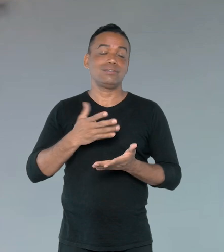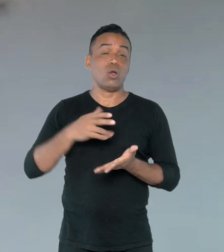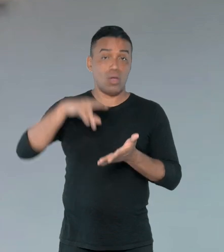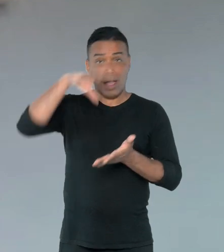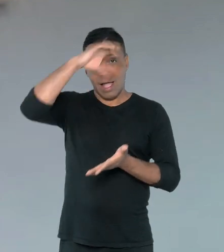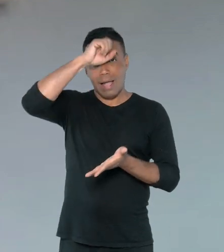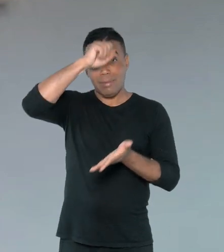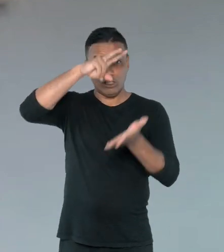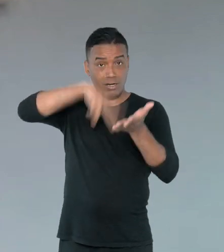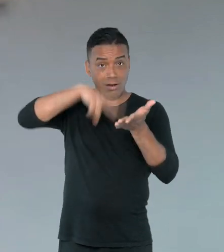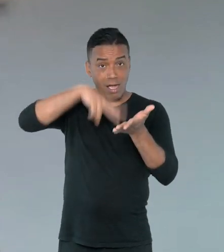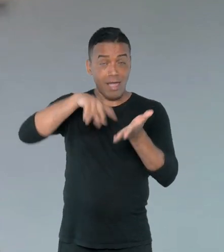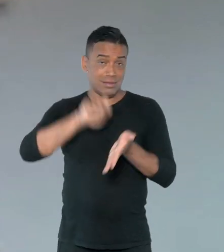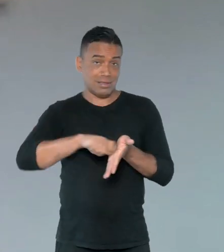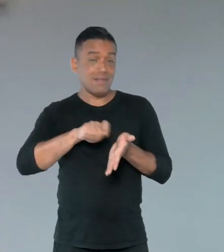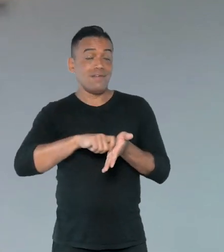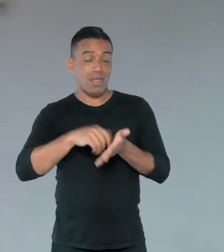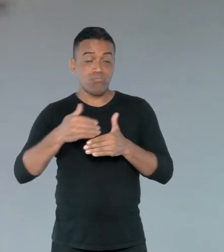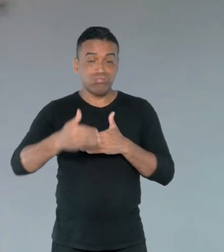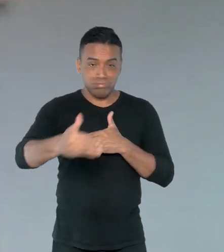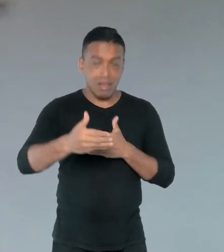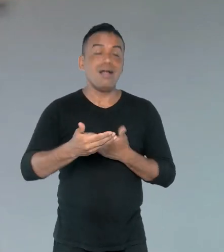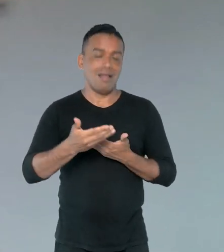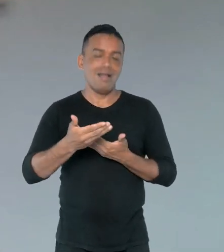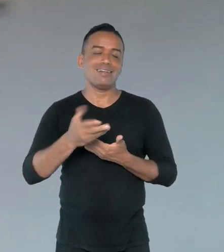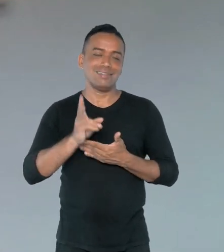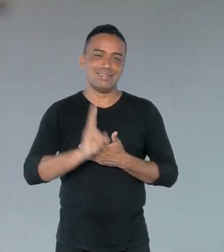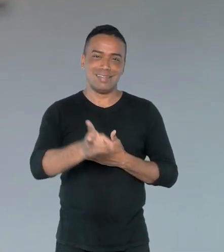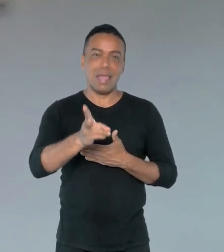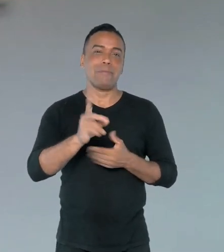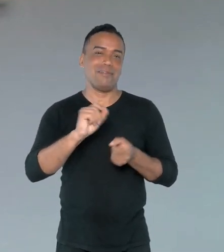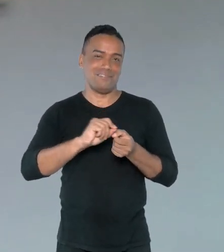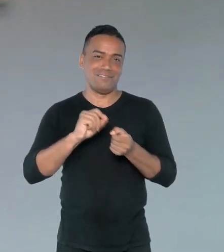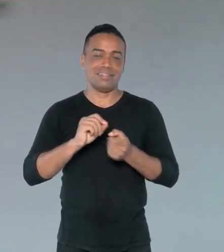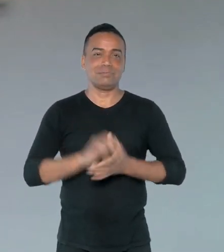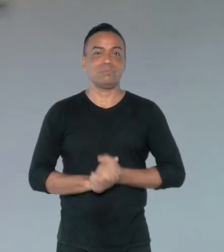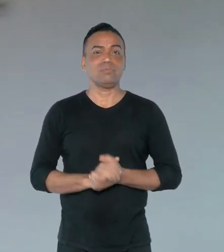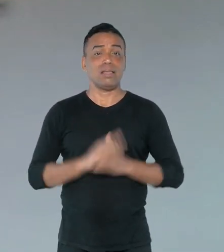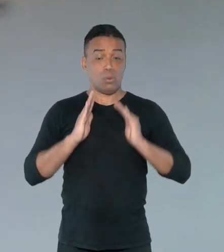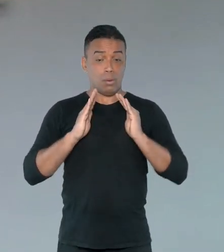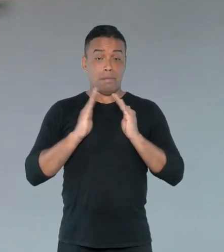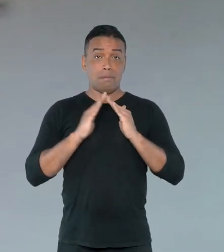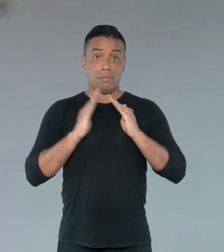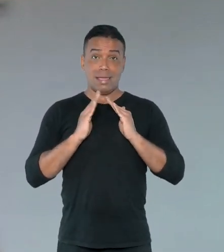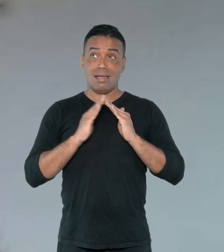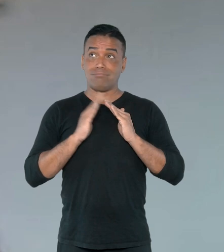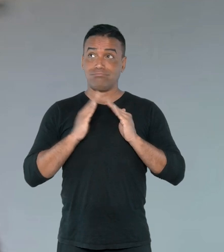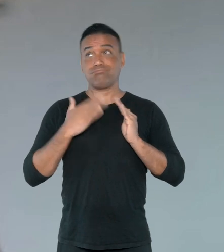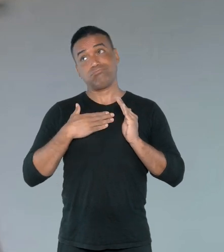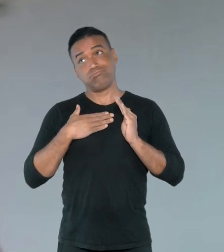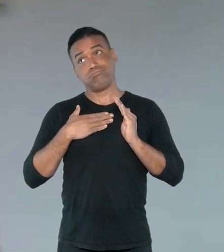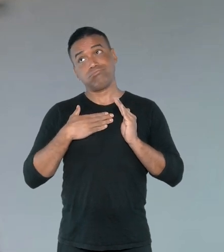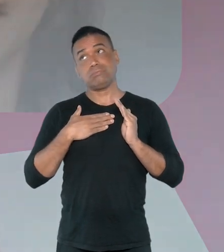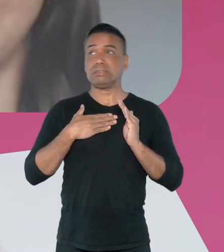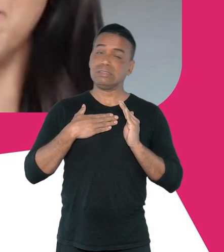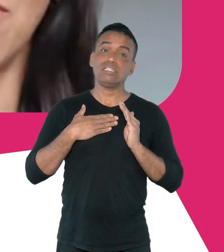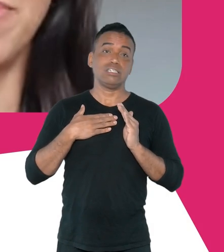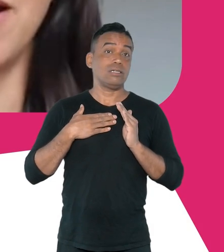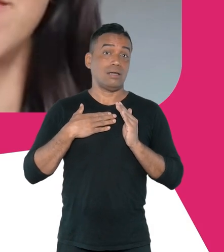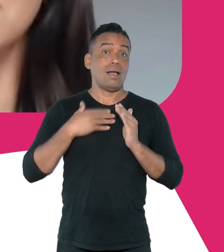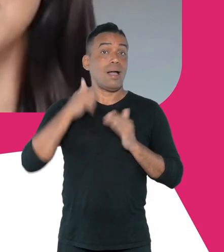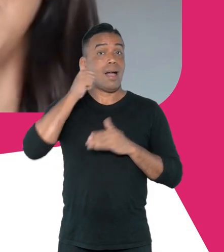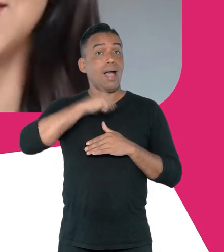ler e escrever. E na minha casa havia esse estímulo, né? Minha mãe